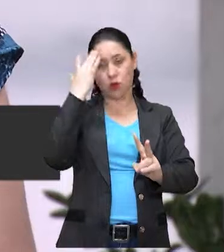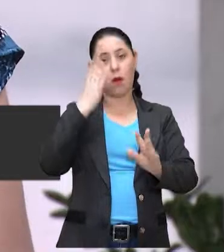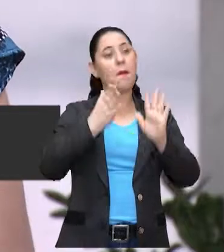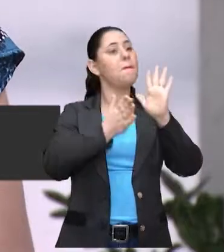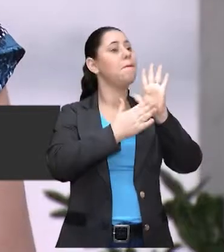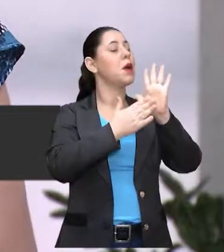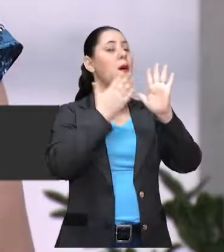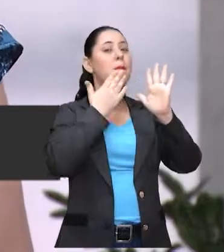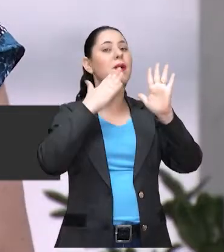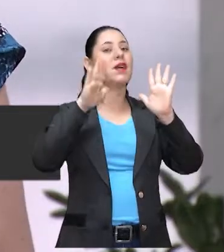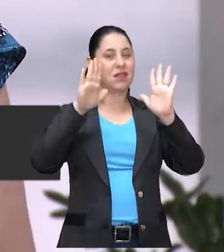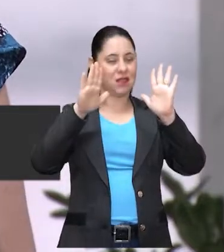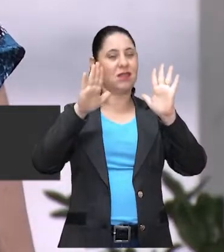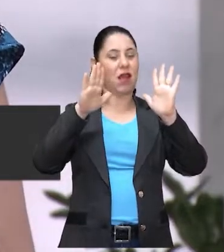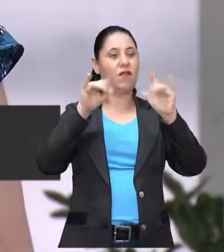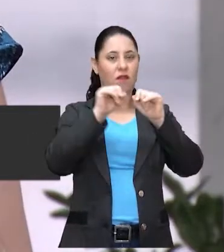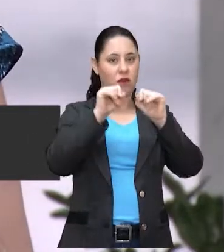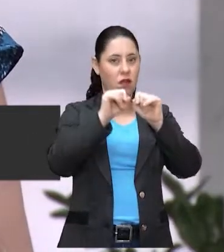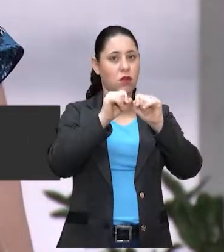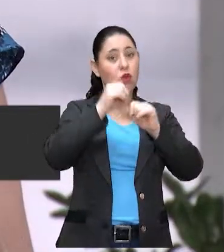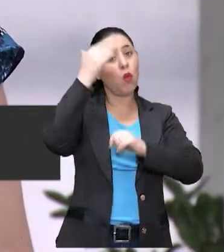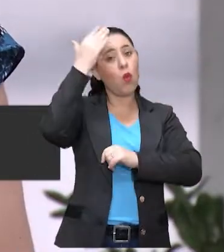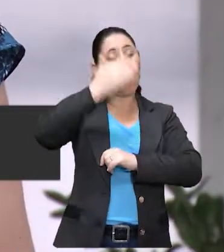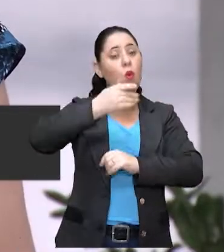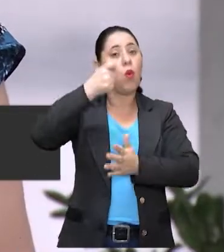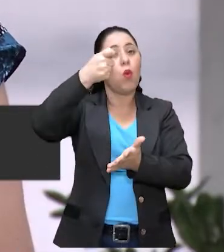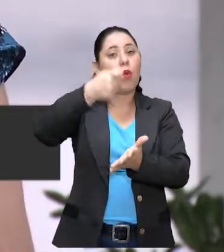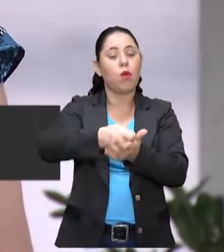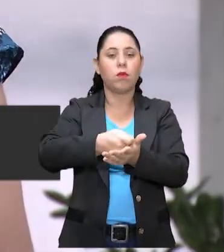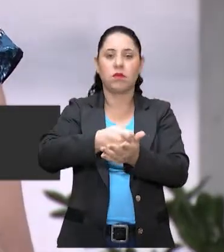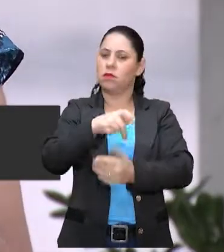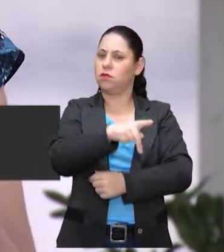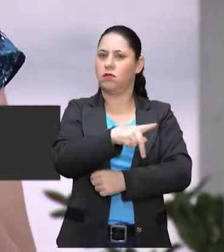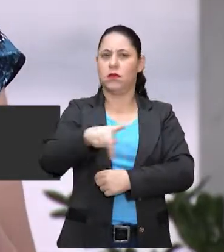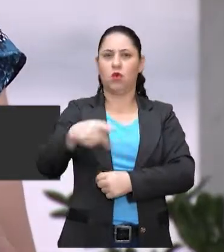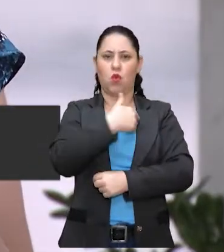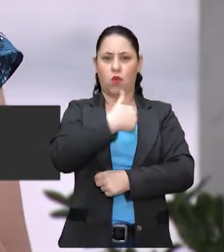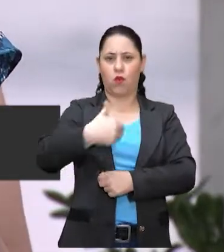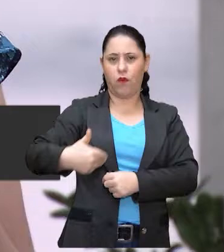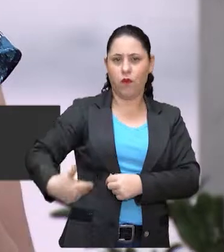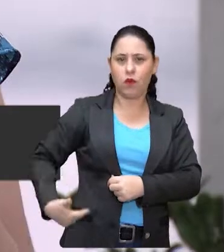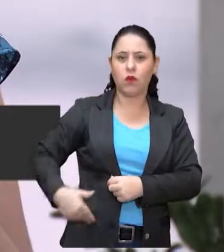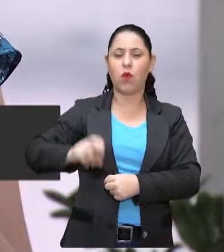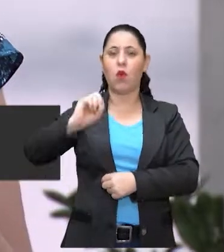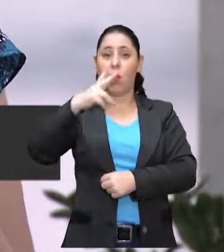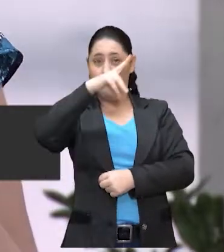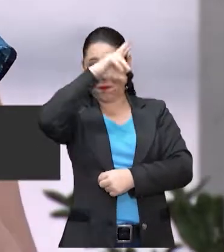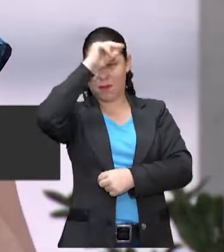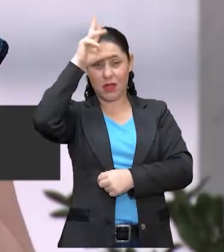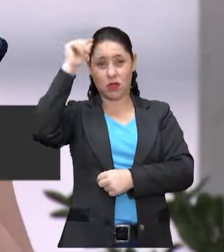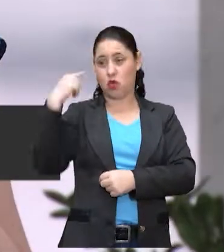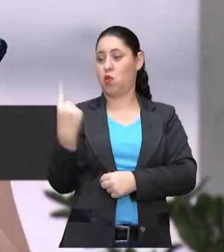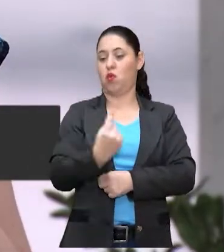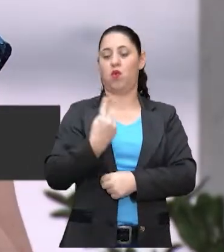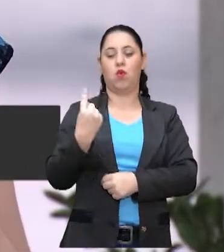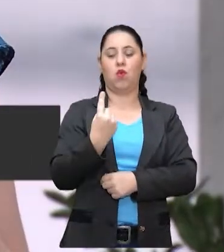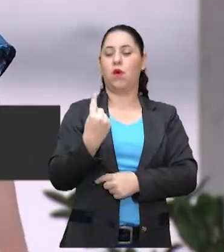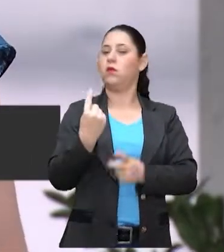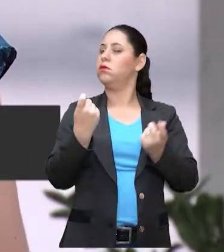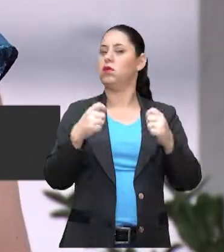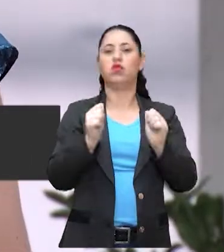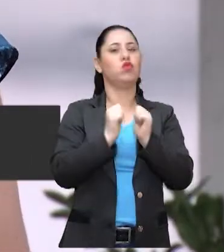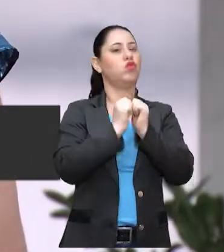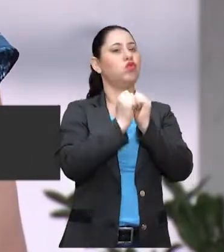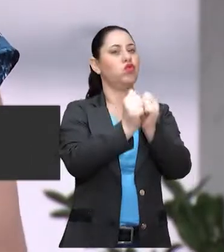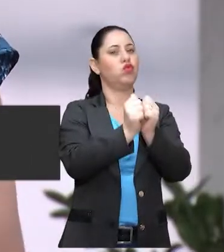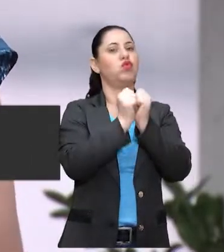as promessas. E aí não é o presidente ou o governador ou o prefeito do eu sozinho, ele